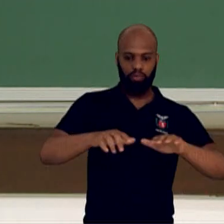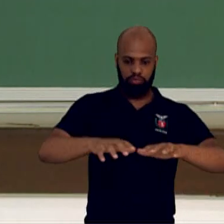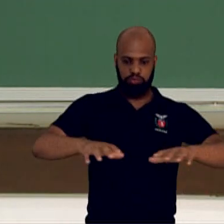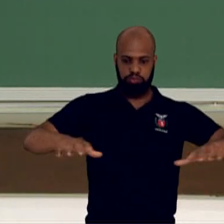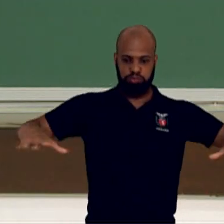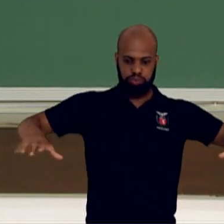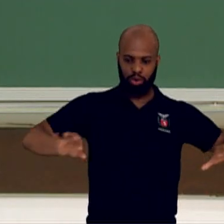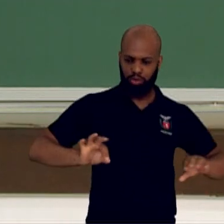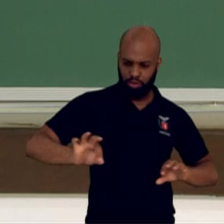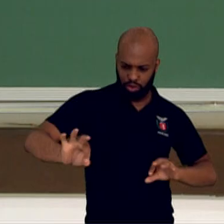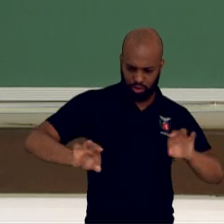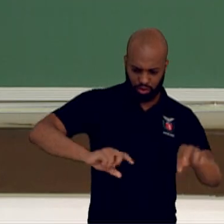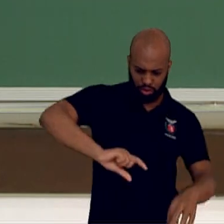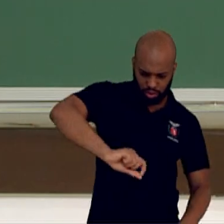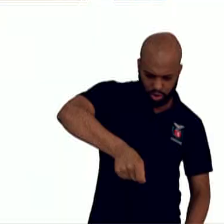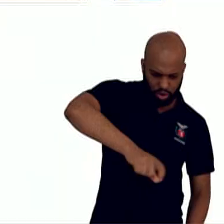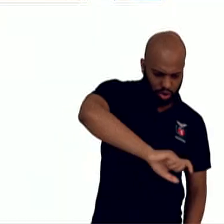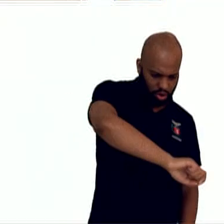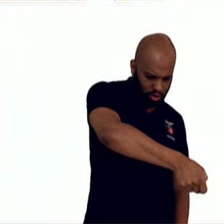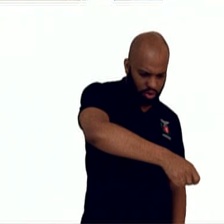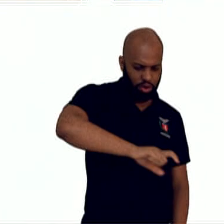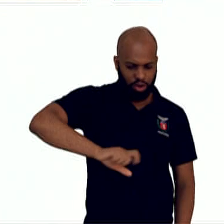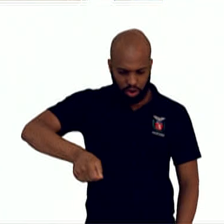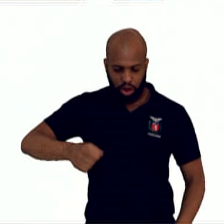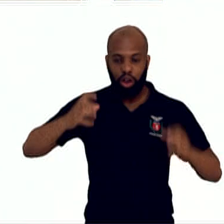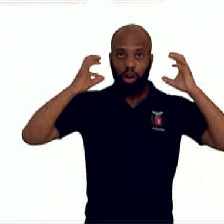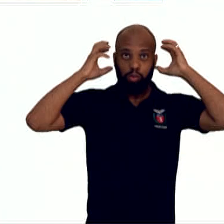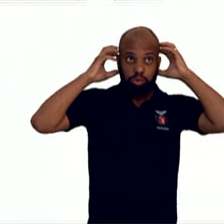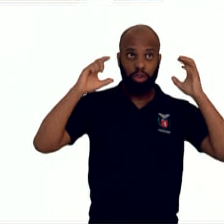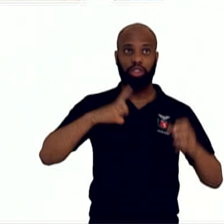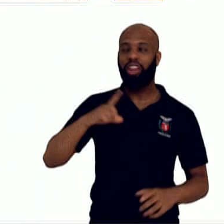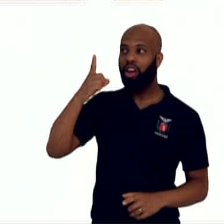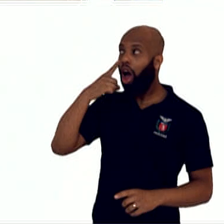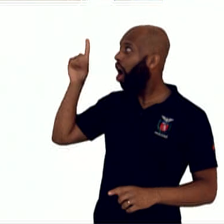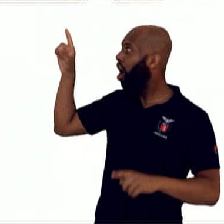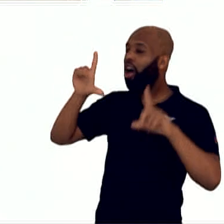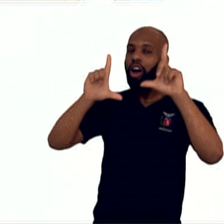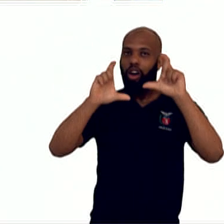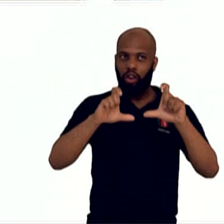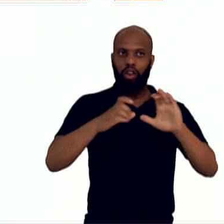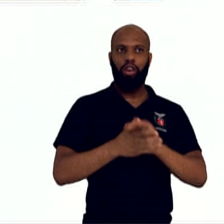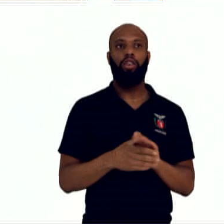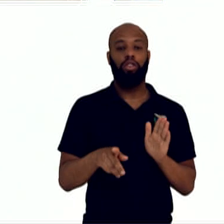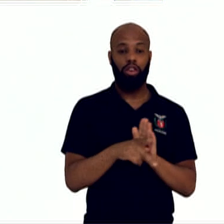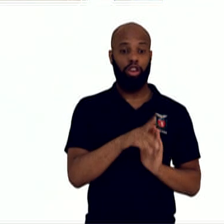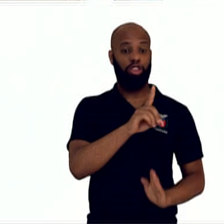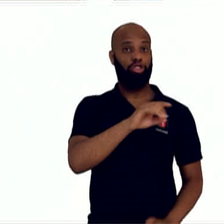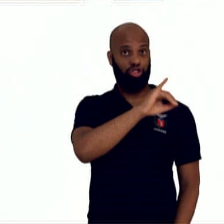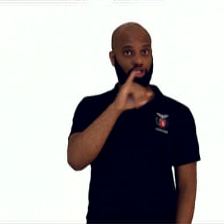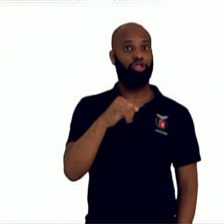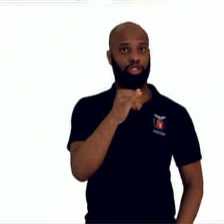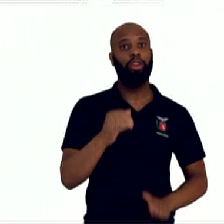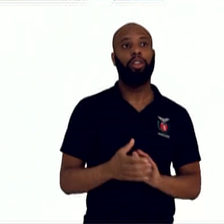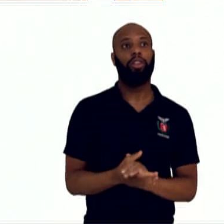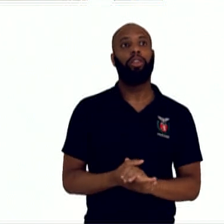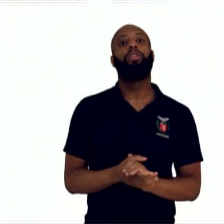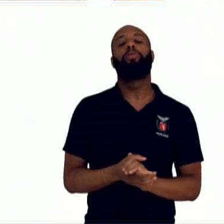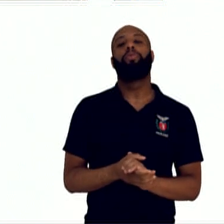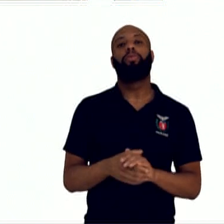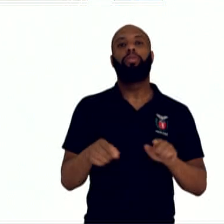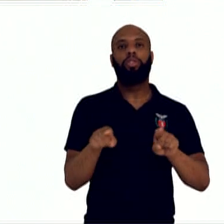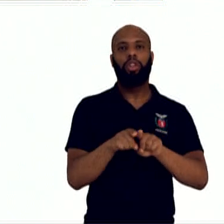ali na foto, né? Toda aquela mesa eletrônica, certo? A mesa do DJ e